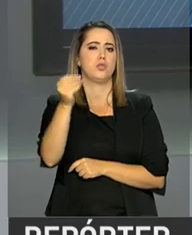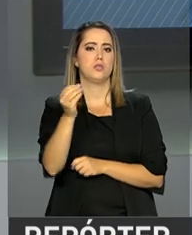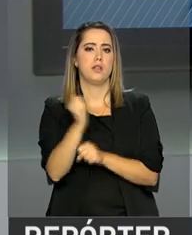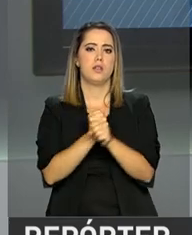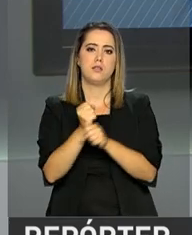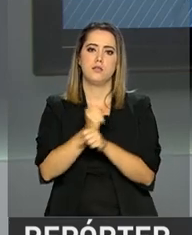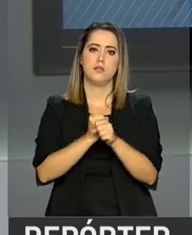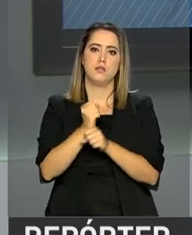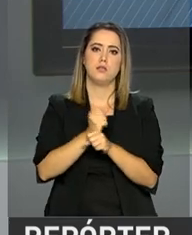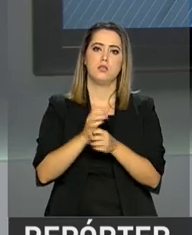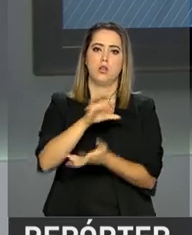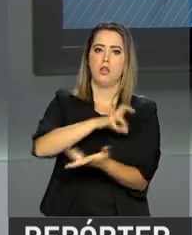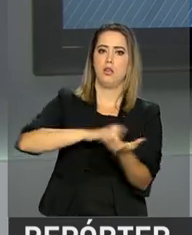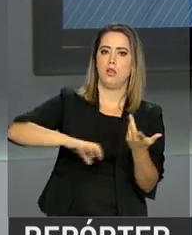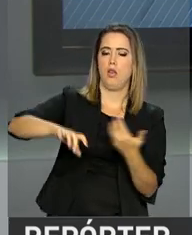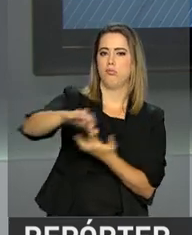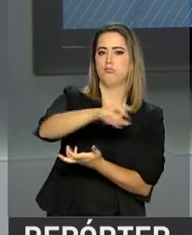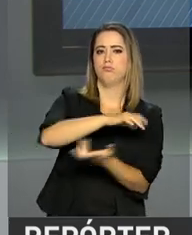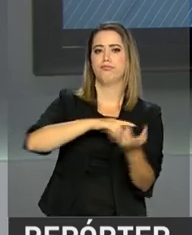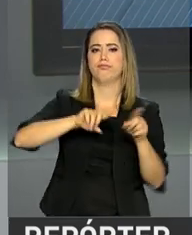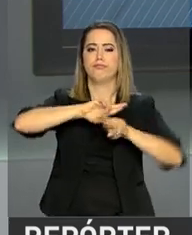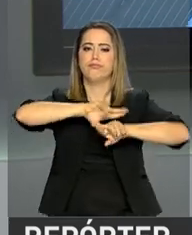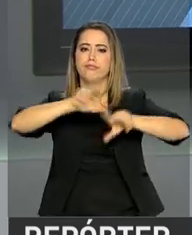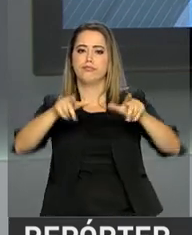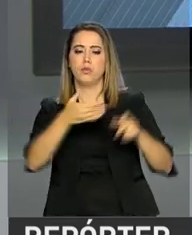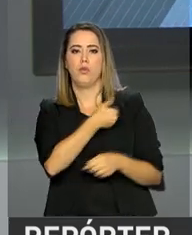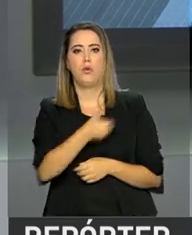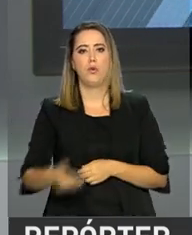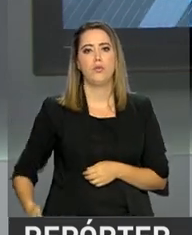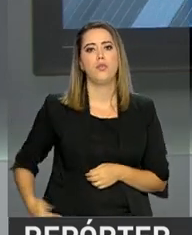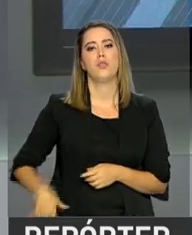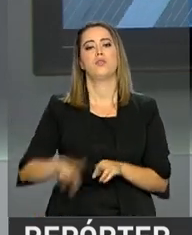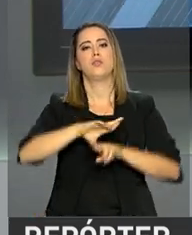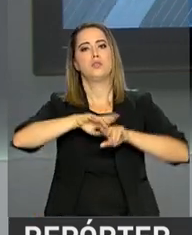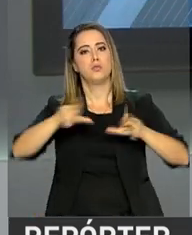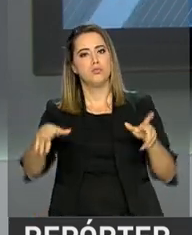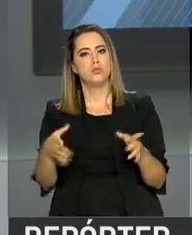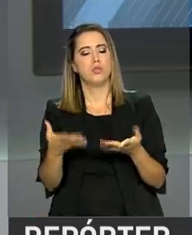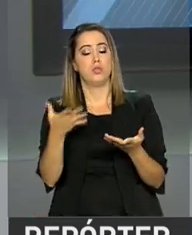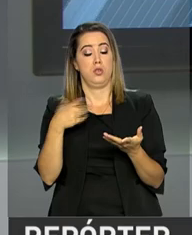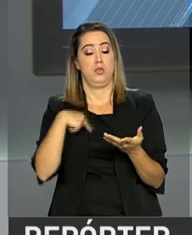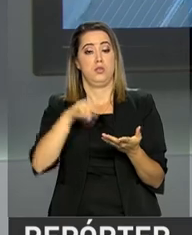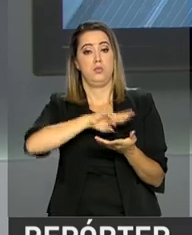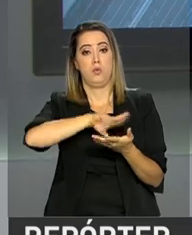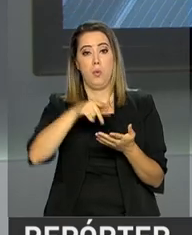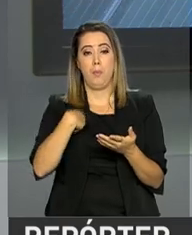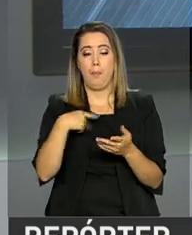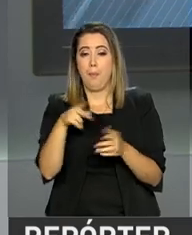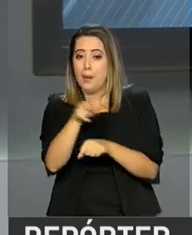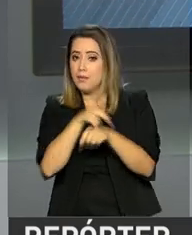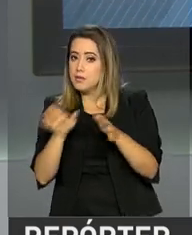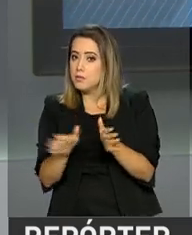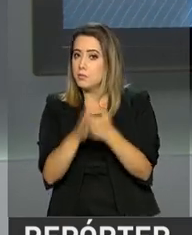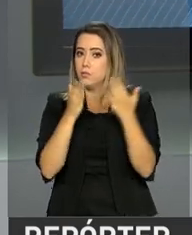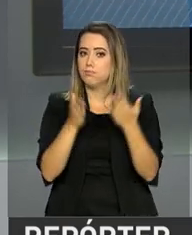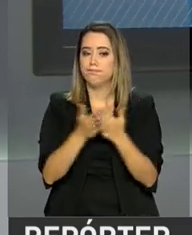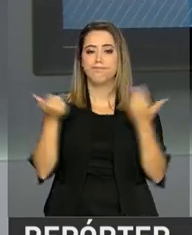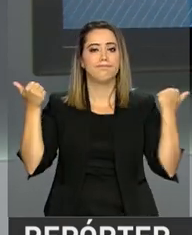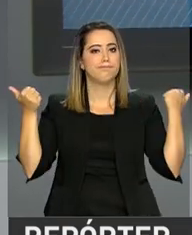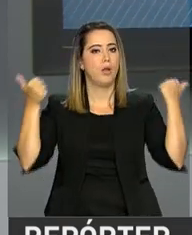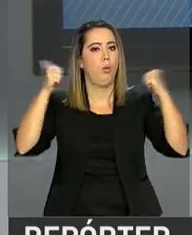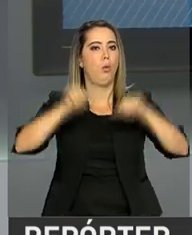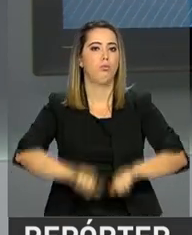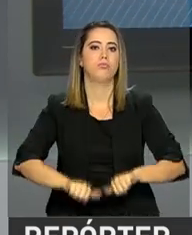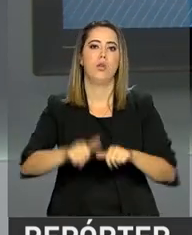civil que envolve governo rebeldes muçulmanos e milícias cristãs um país muito pobre que segundo a onu tem o pior índice de